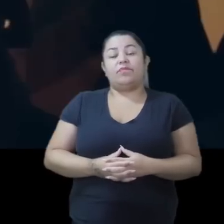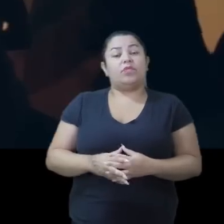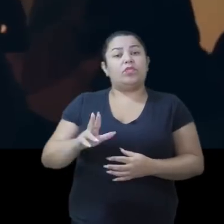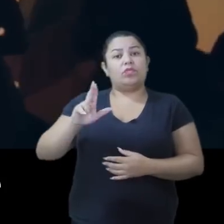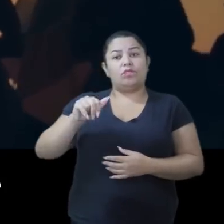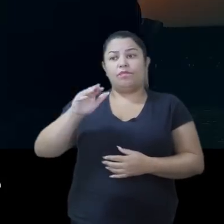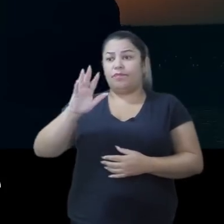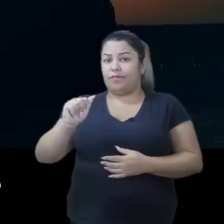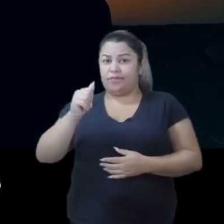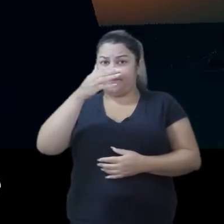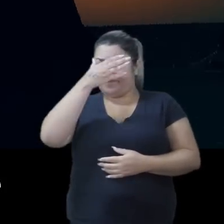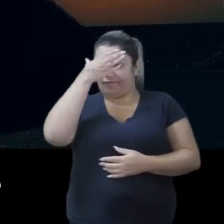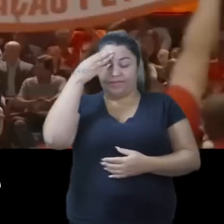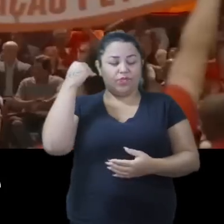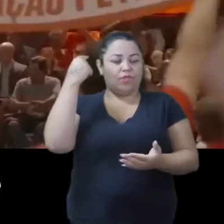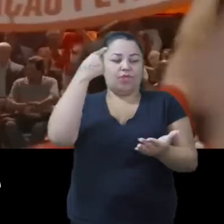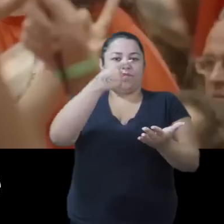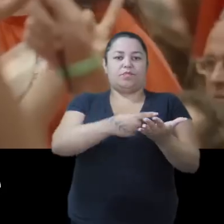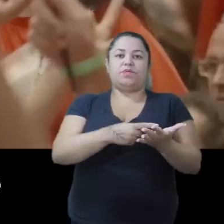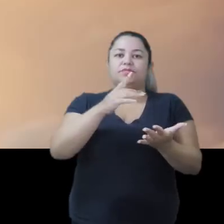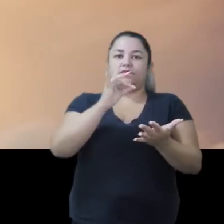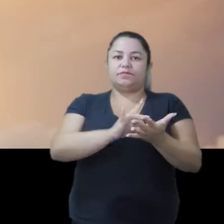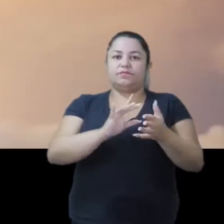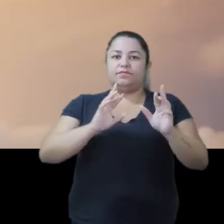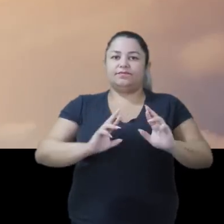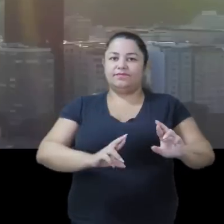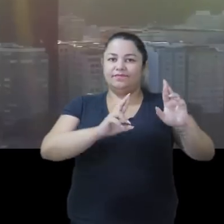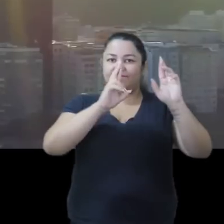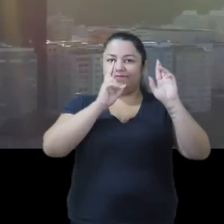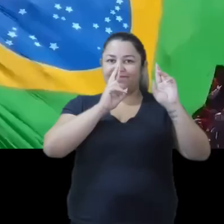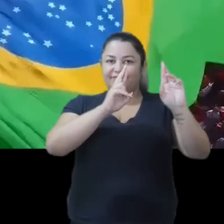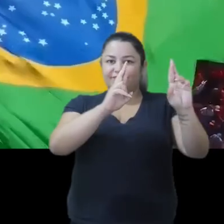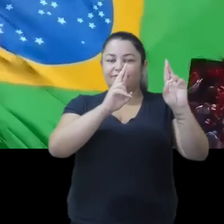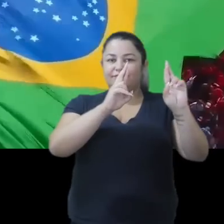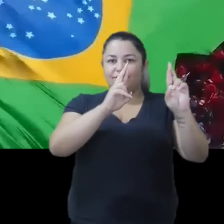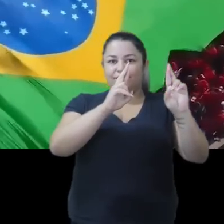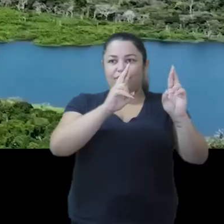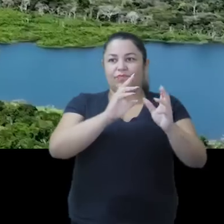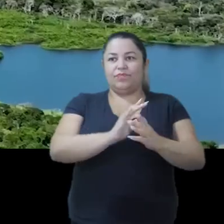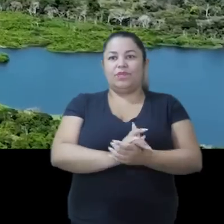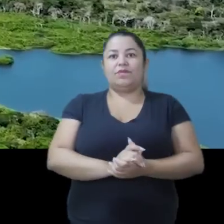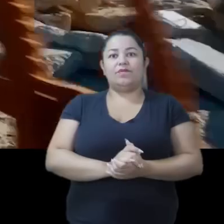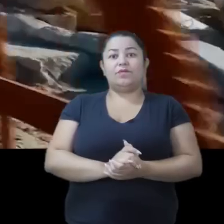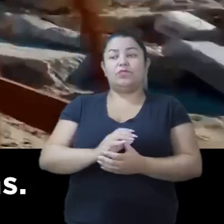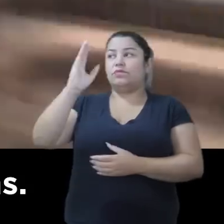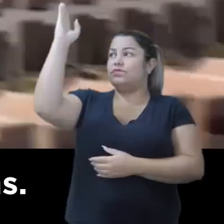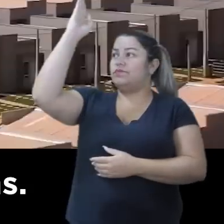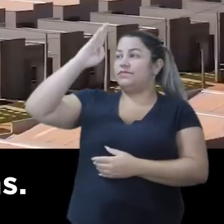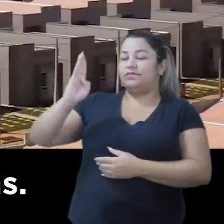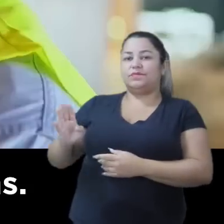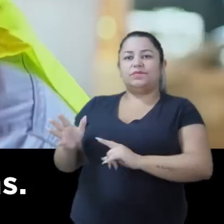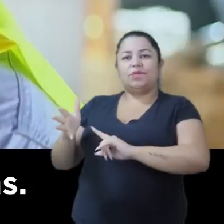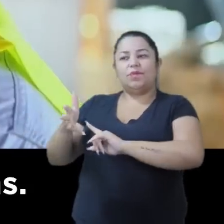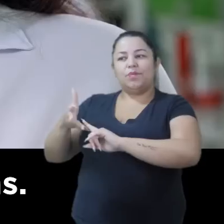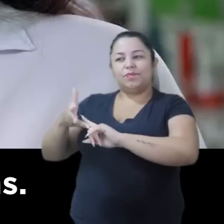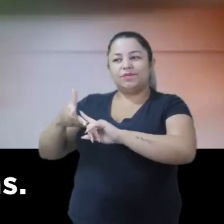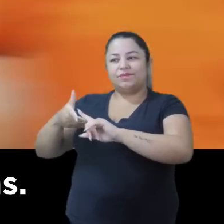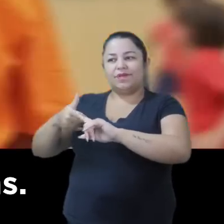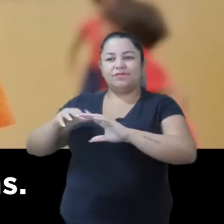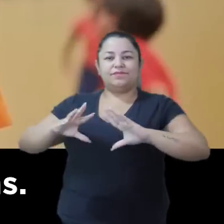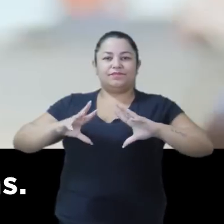Nunca esquecendo o nosso compromisso com a verdade e com a esperança. De um Brasil com oportunidade